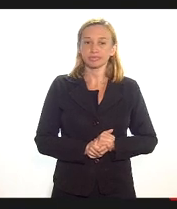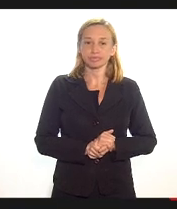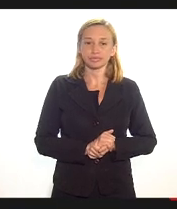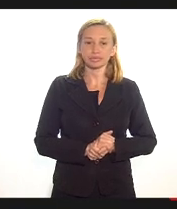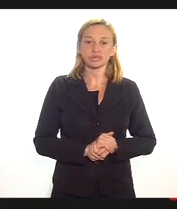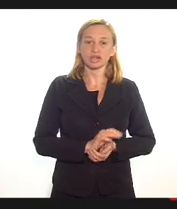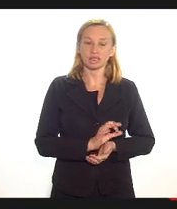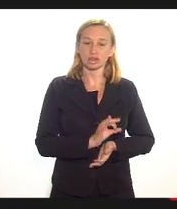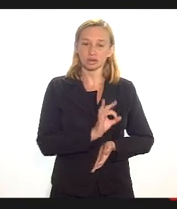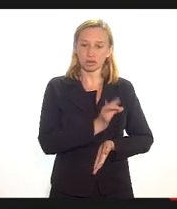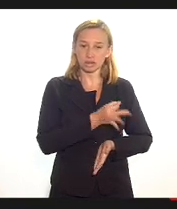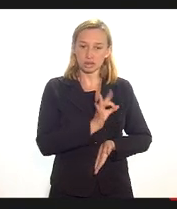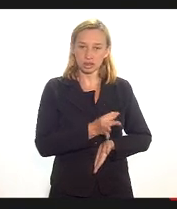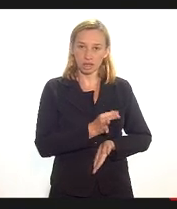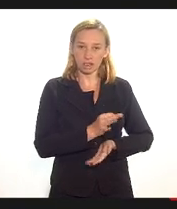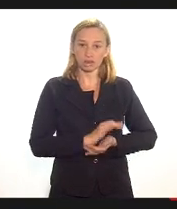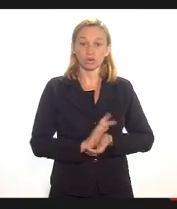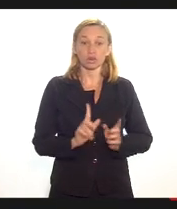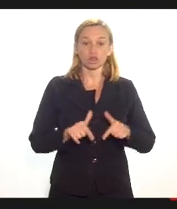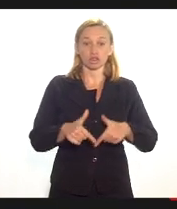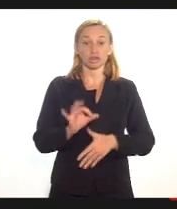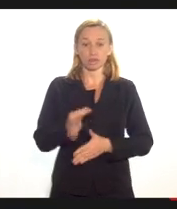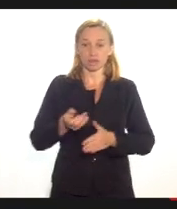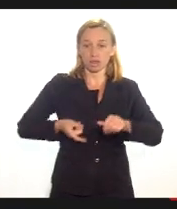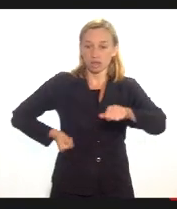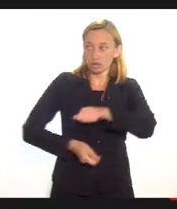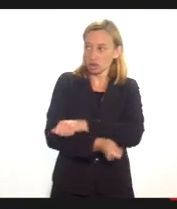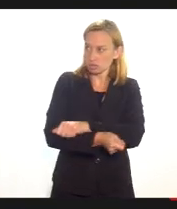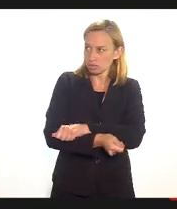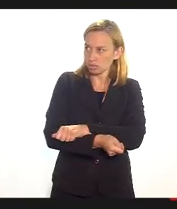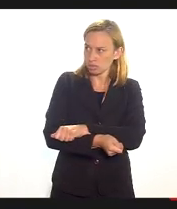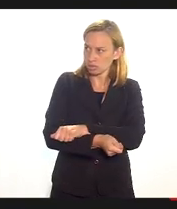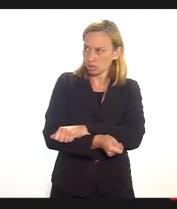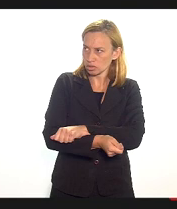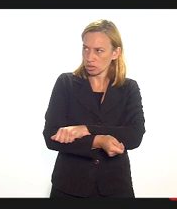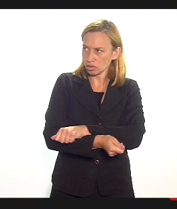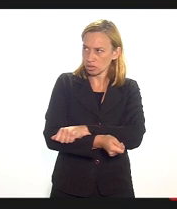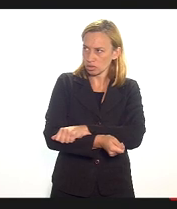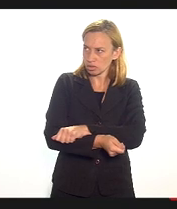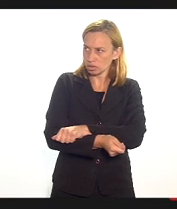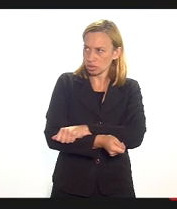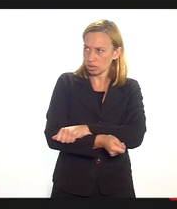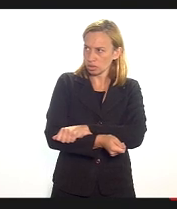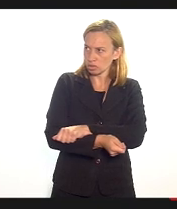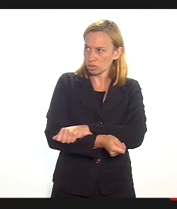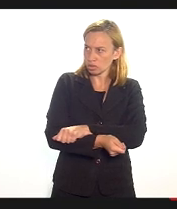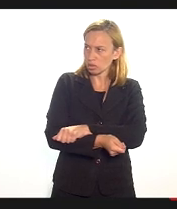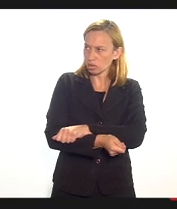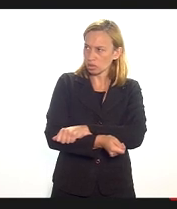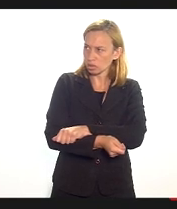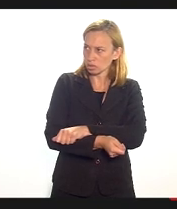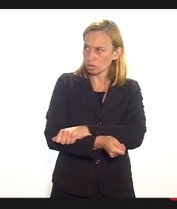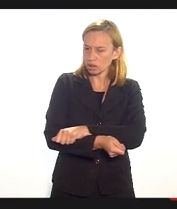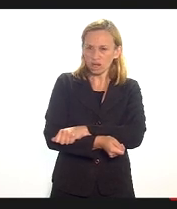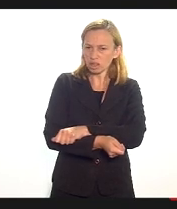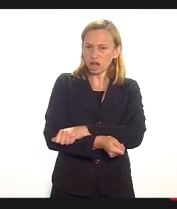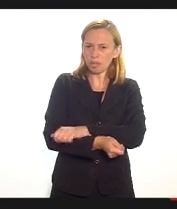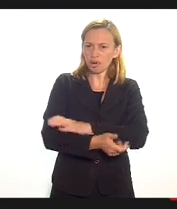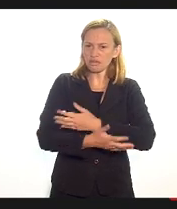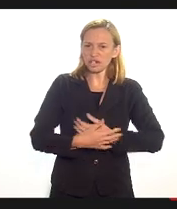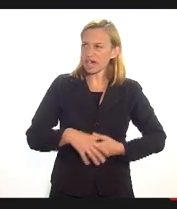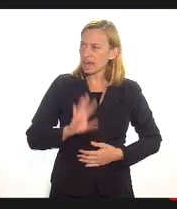de forma fidedigna com aqueles investimentos que são feitos junto ao SEMPES. Então, seria basicamente uma